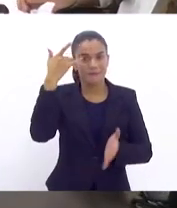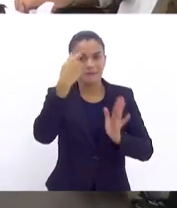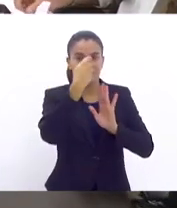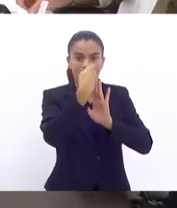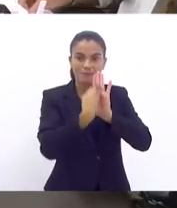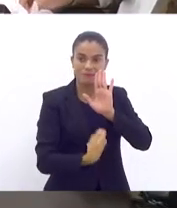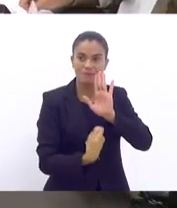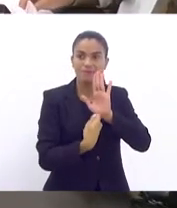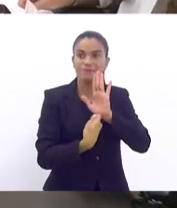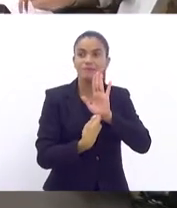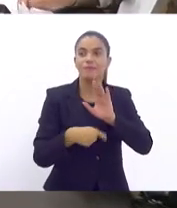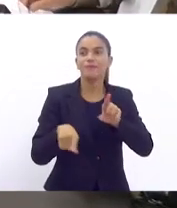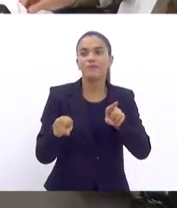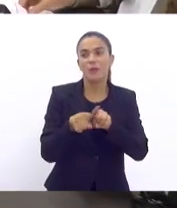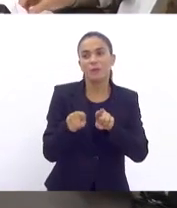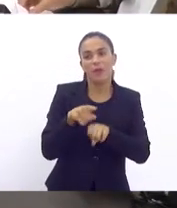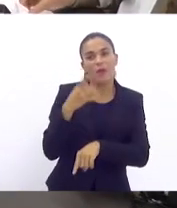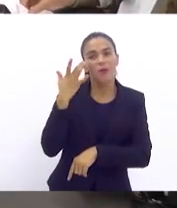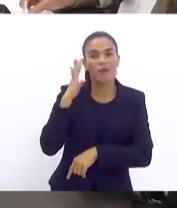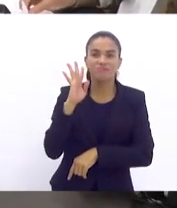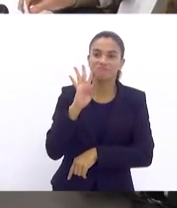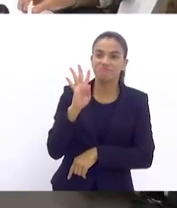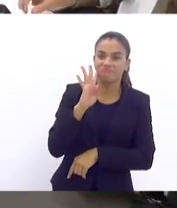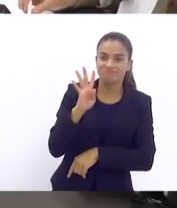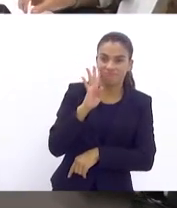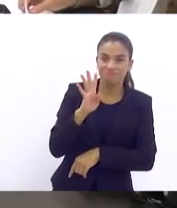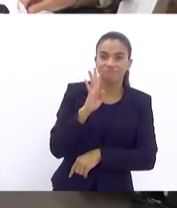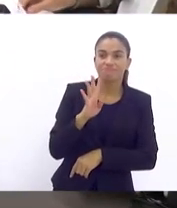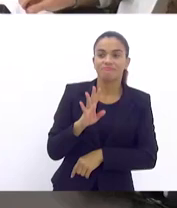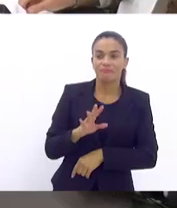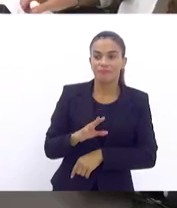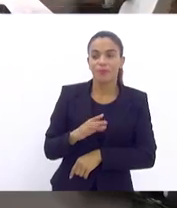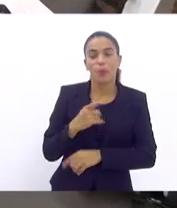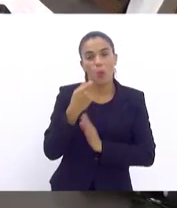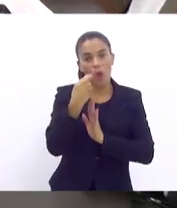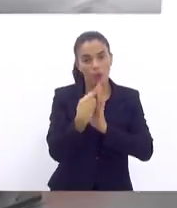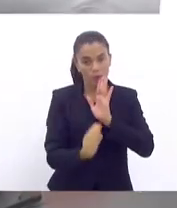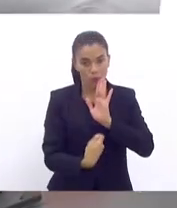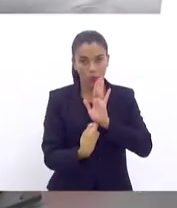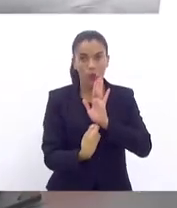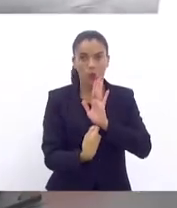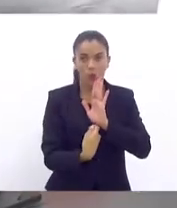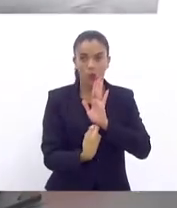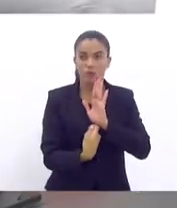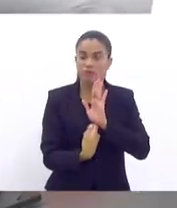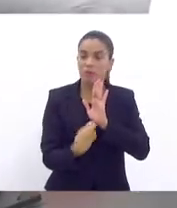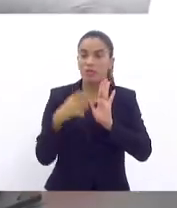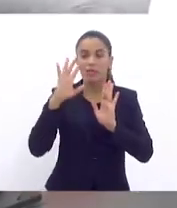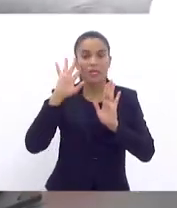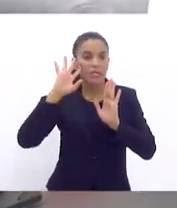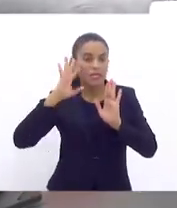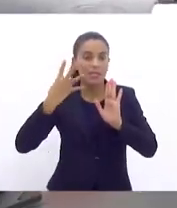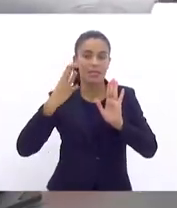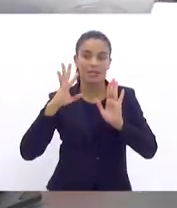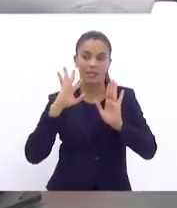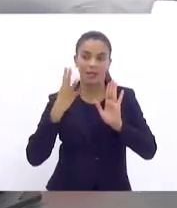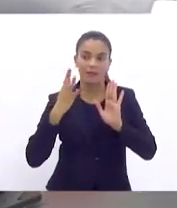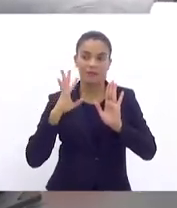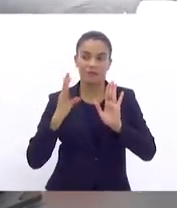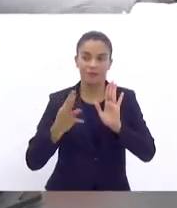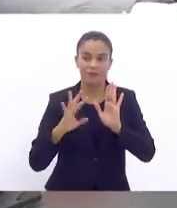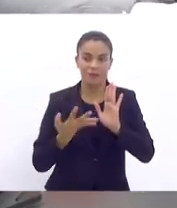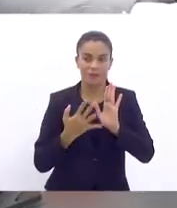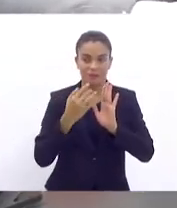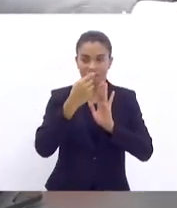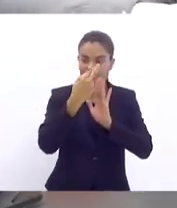e Considero que seja bacana ou Deputado Luiz Paulo ter sido o autor do instrumento que define as regras Claras de algo que foi